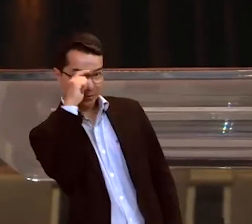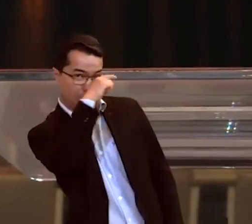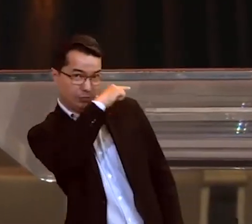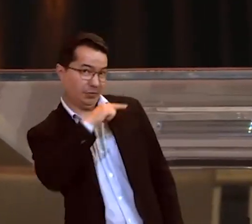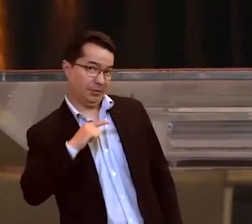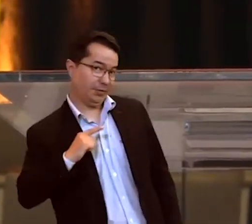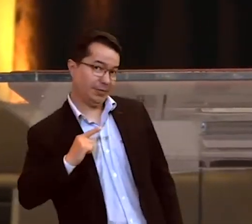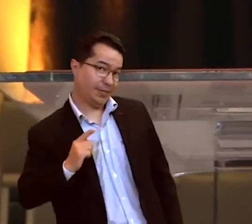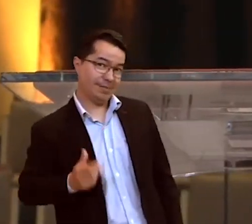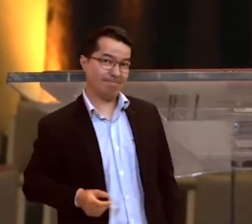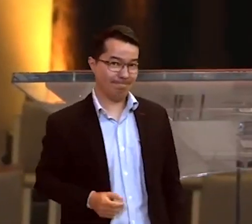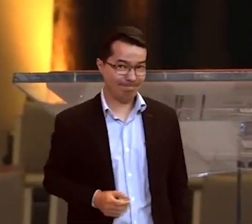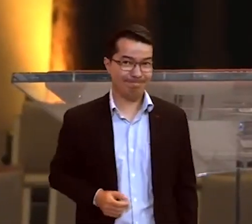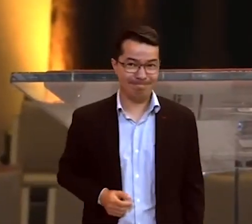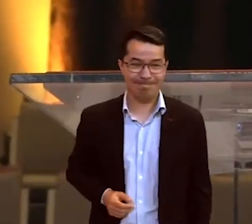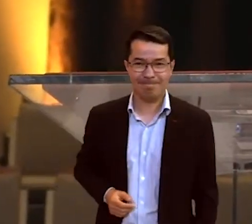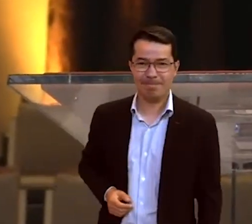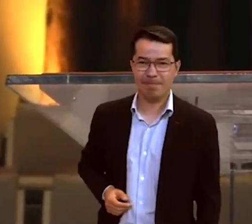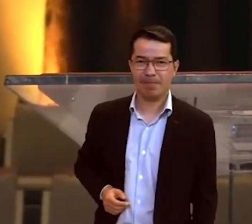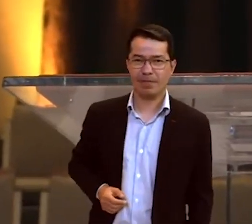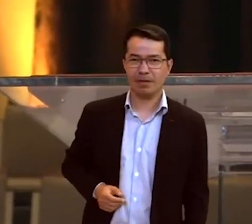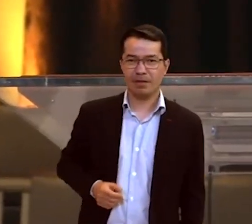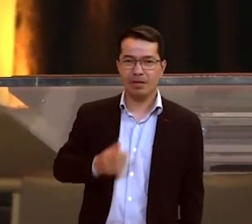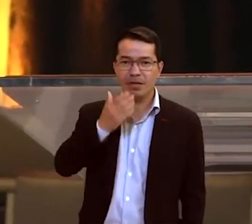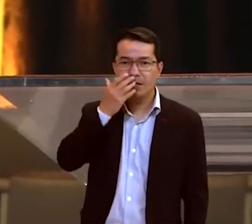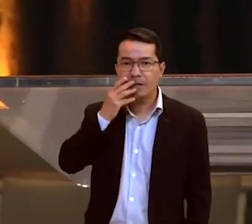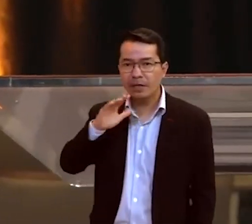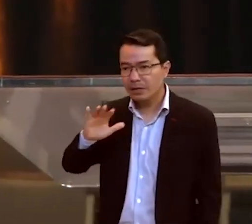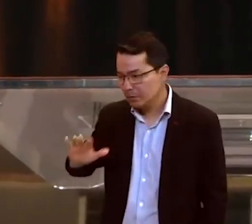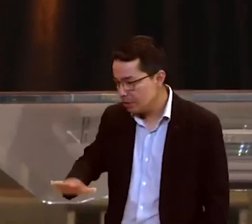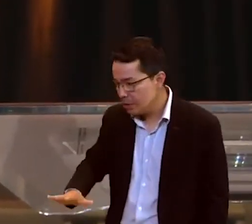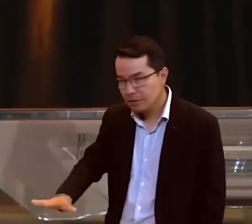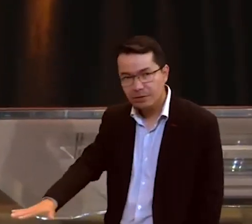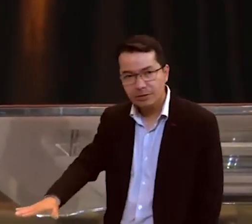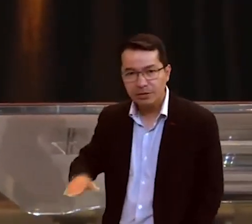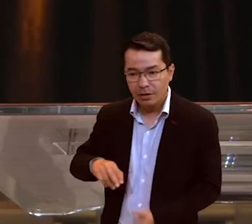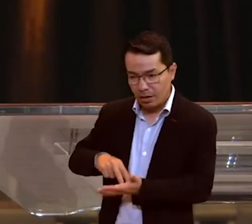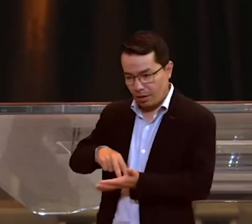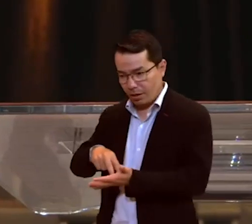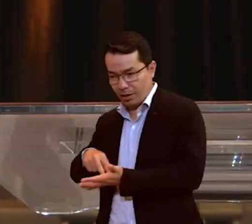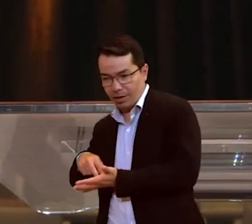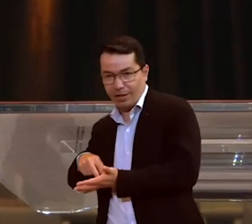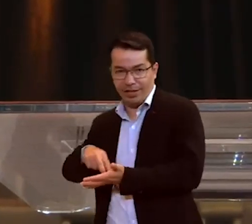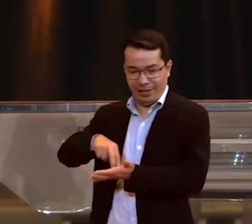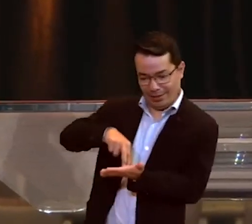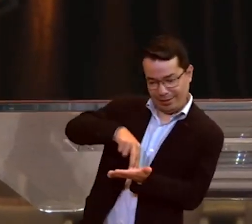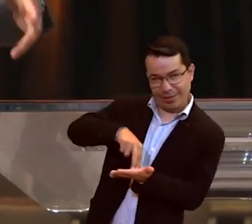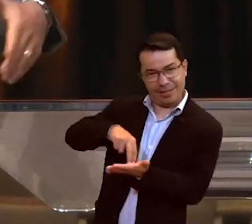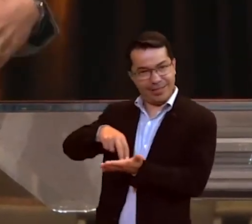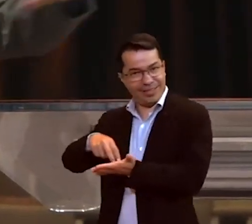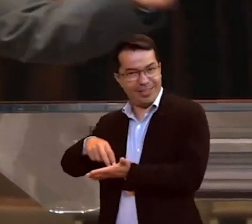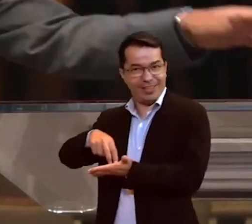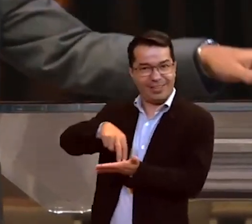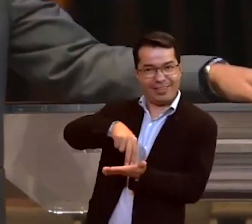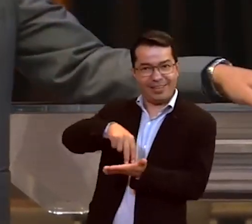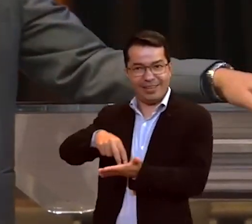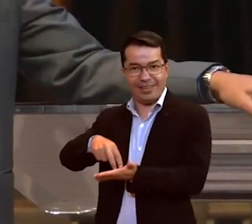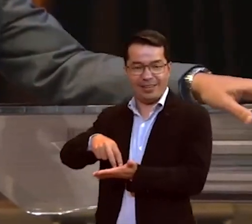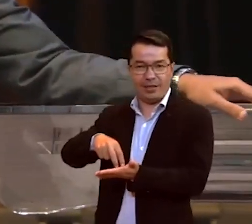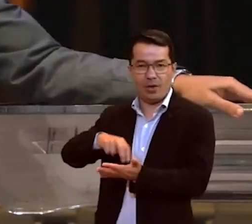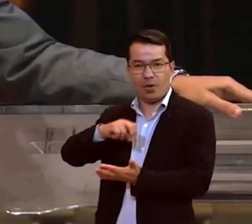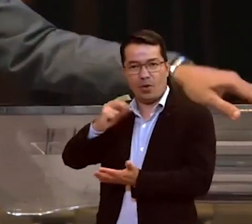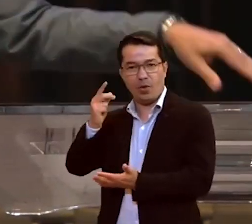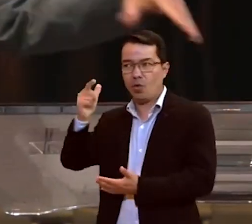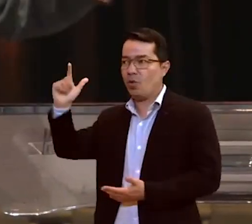São diferentes de uma criança que está começando a aprender a andar, que está começando a aprender a fazer amizade na